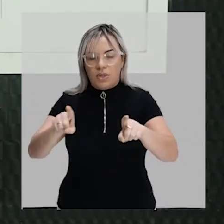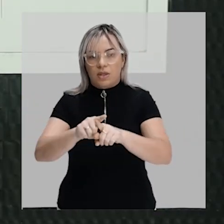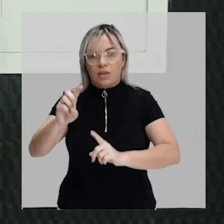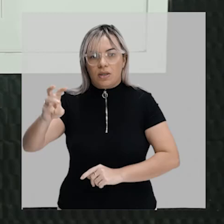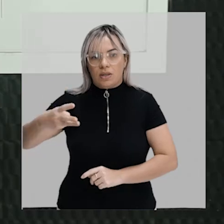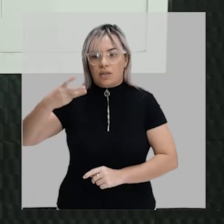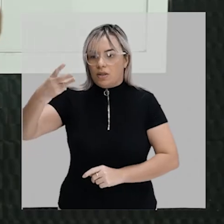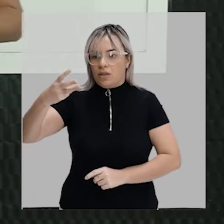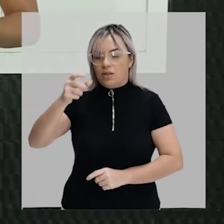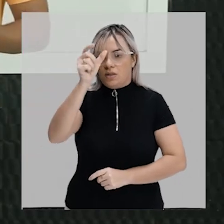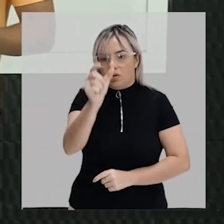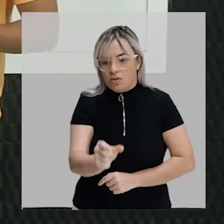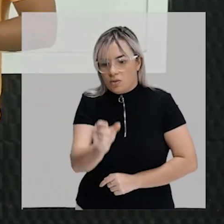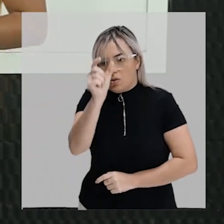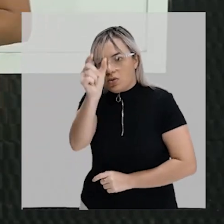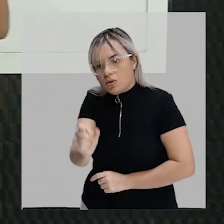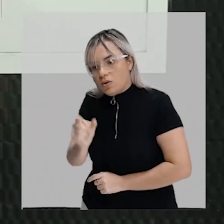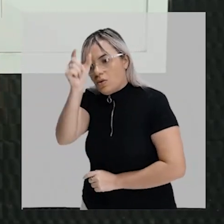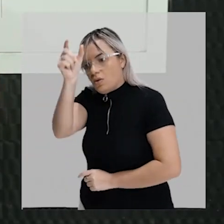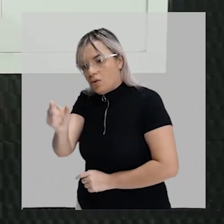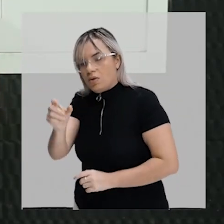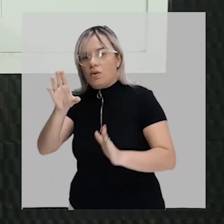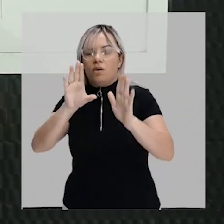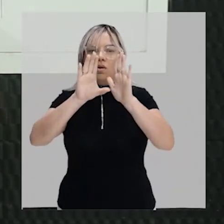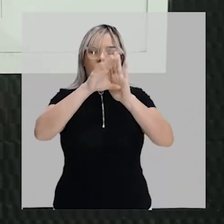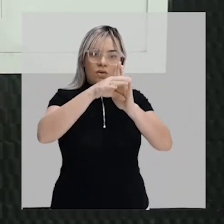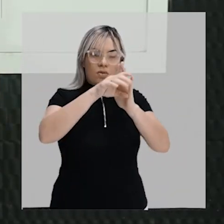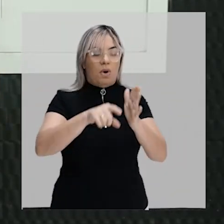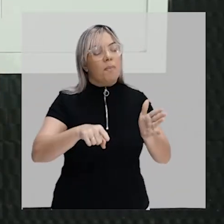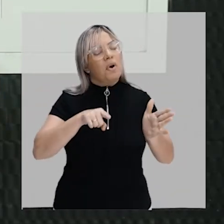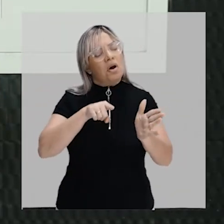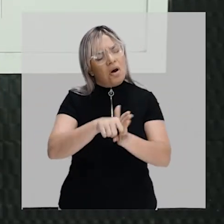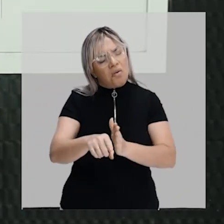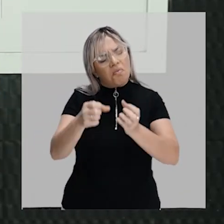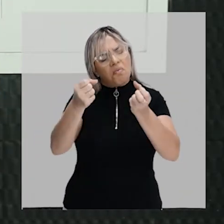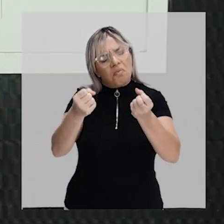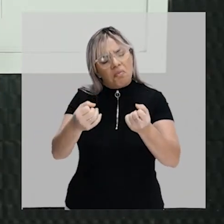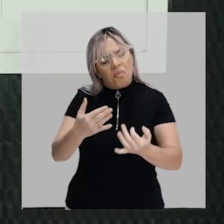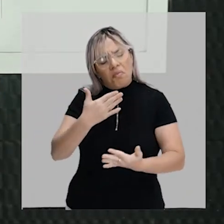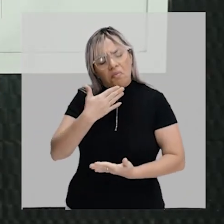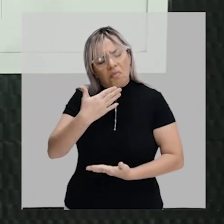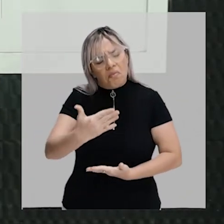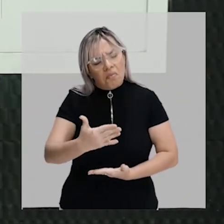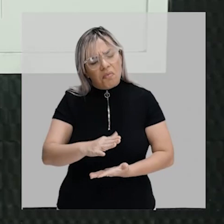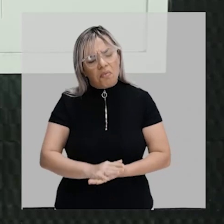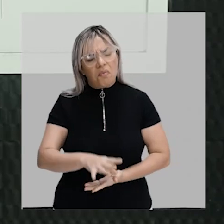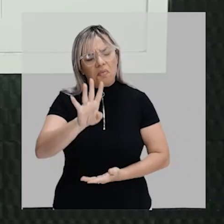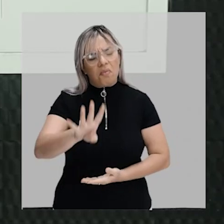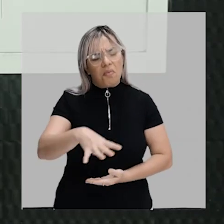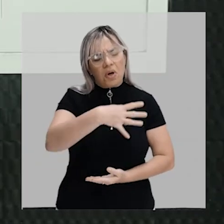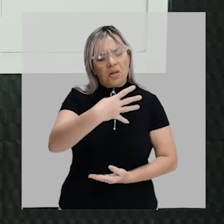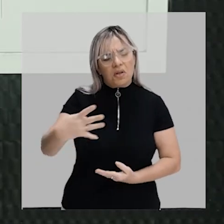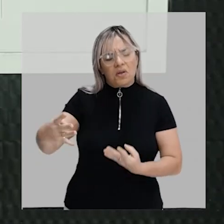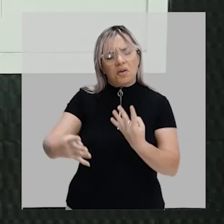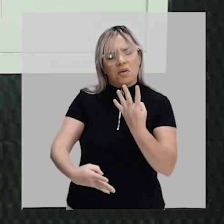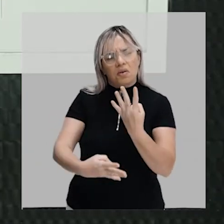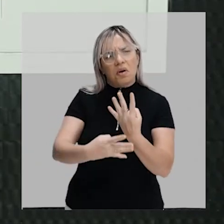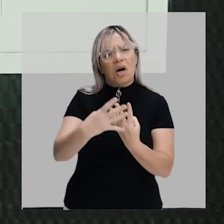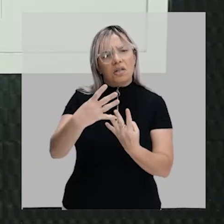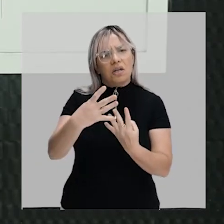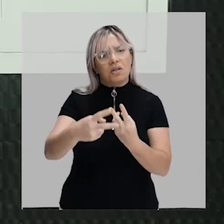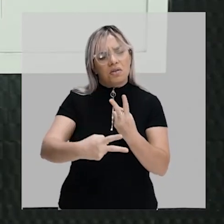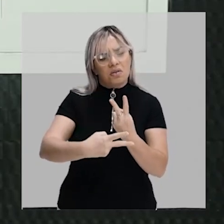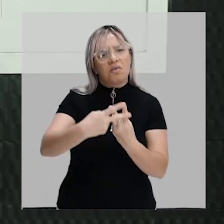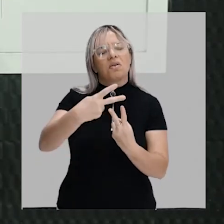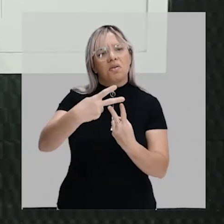certinho então esse é o conceito se é uma questão falar em matriz quadrada olha matriz quadrada você já sabe